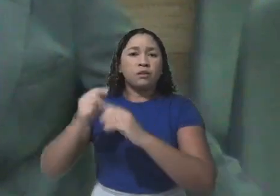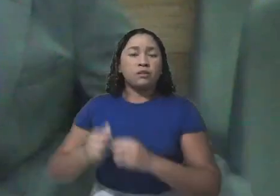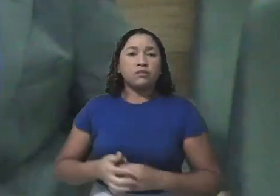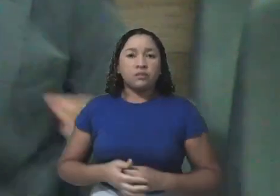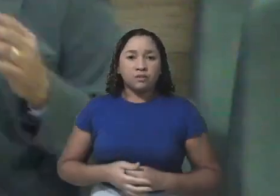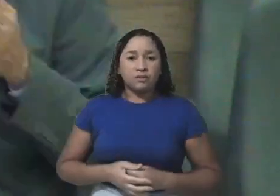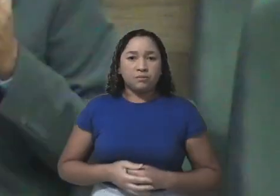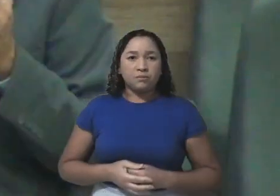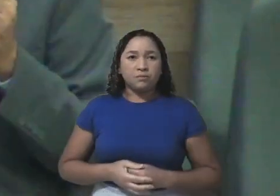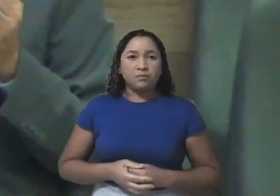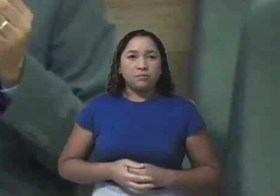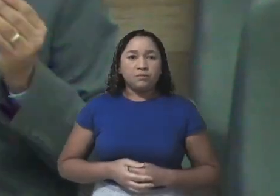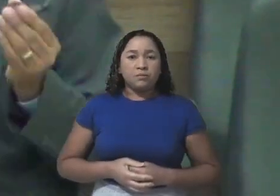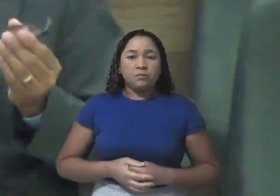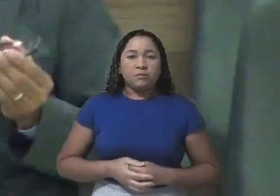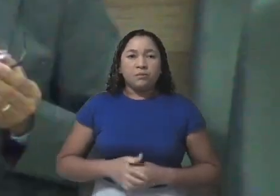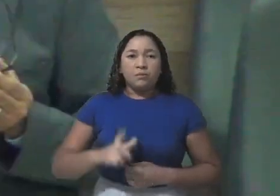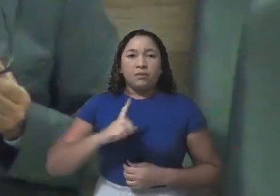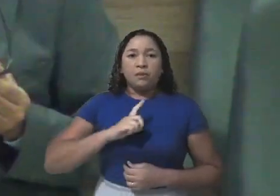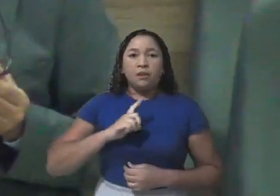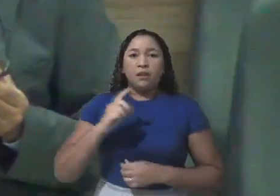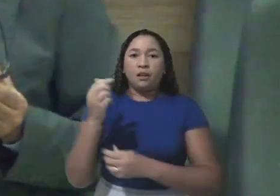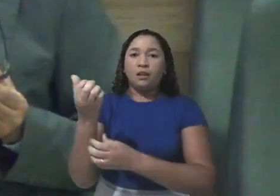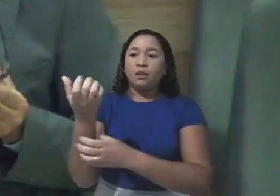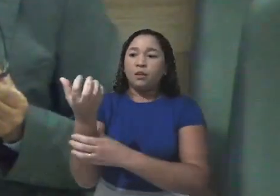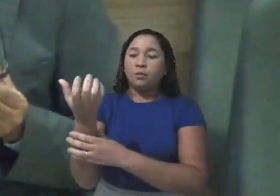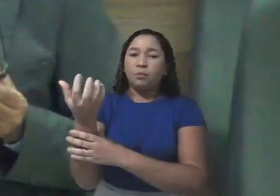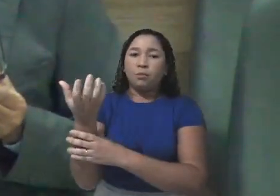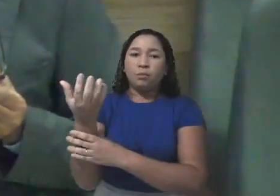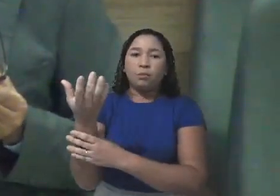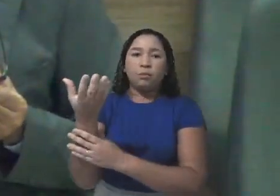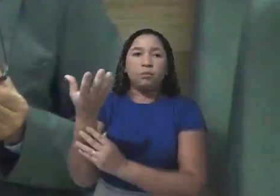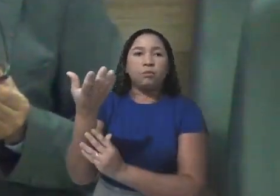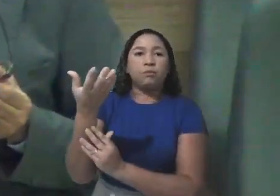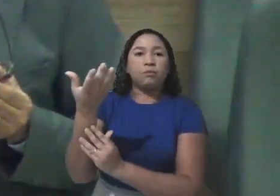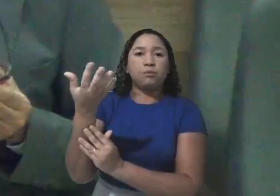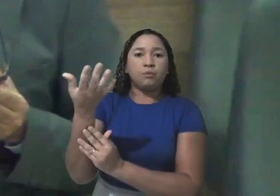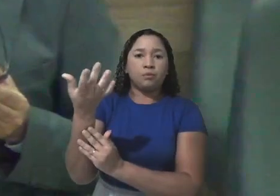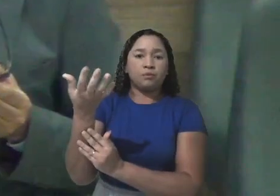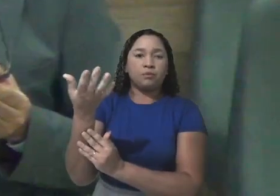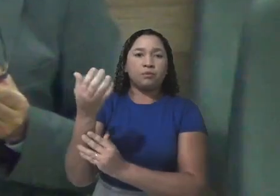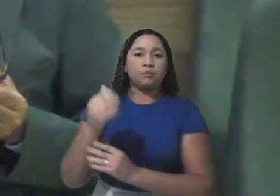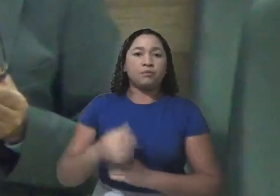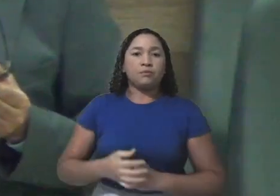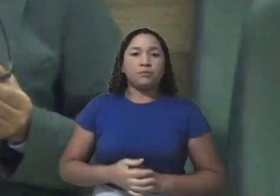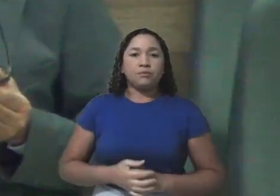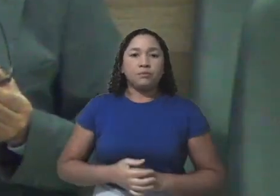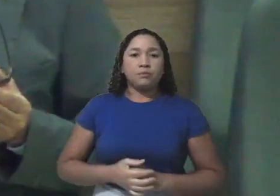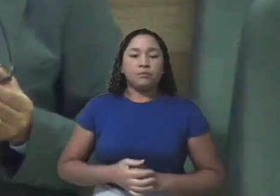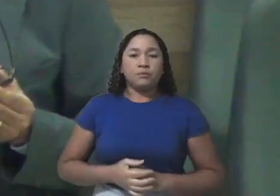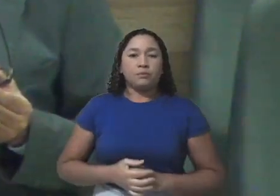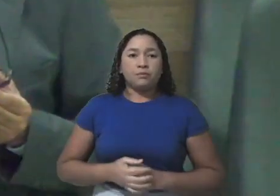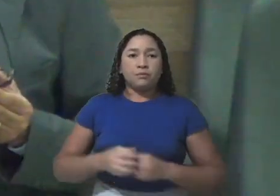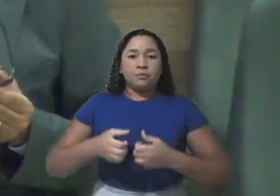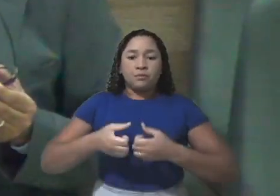um candelabro do lado, remetendo ao judaísmo, entrada da Arca da